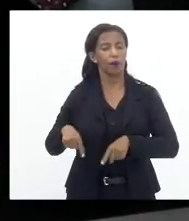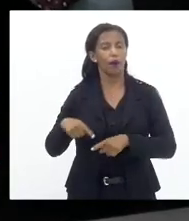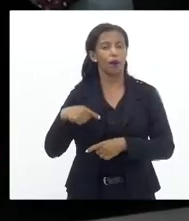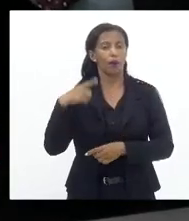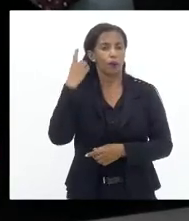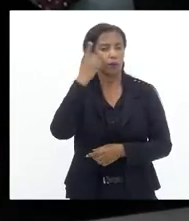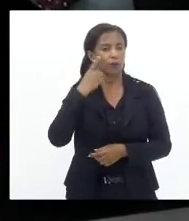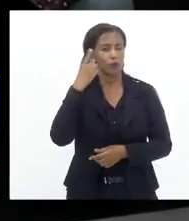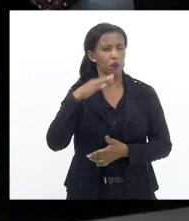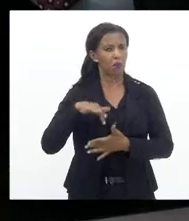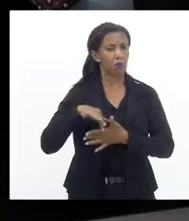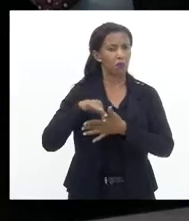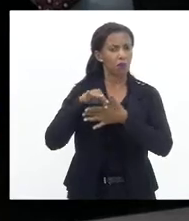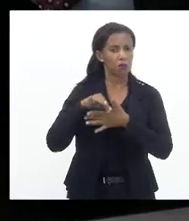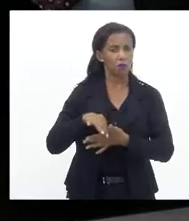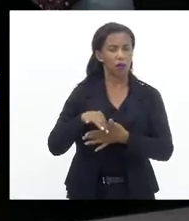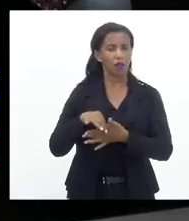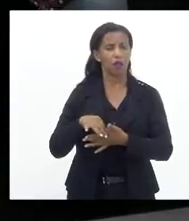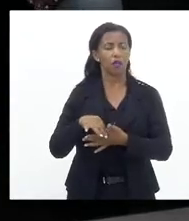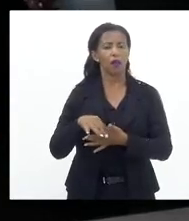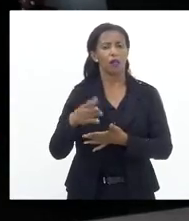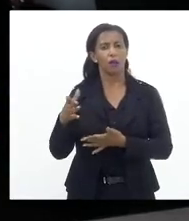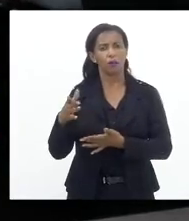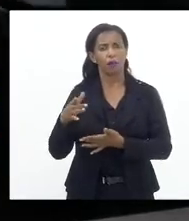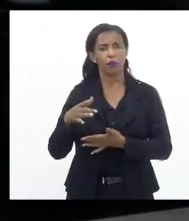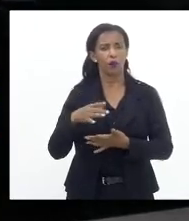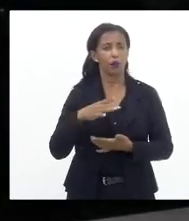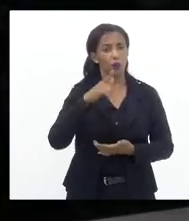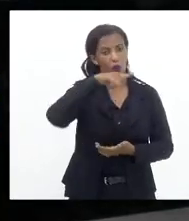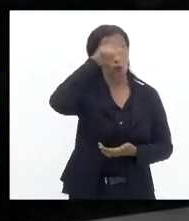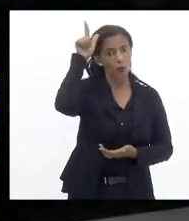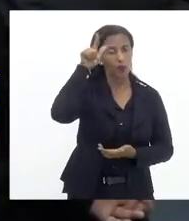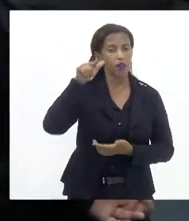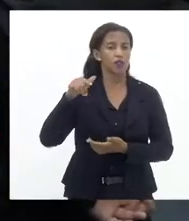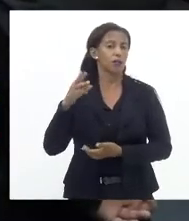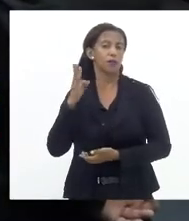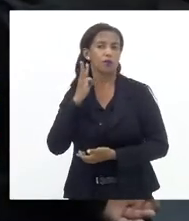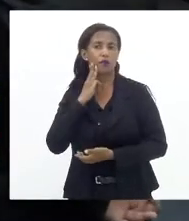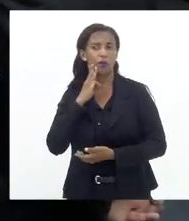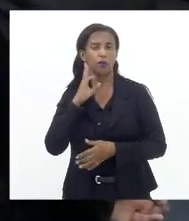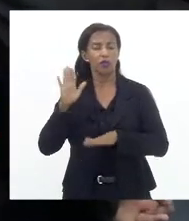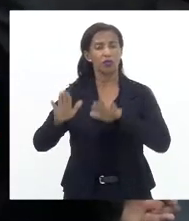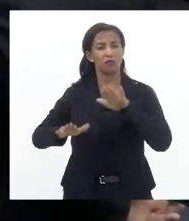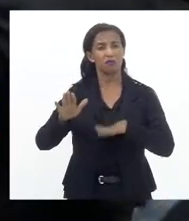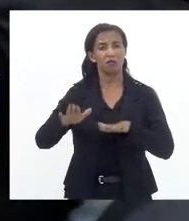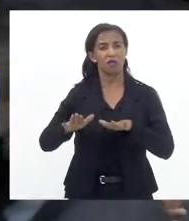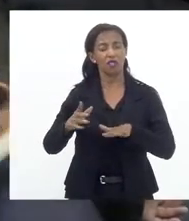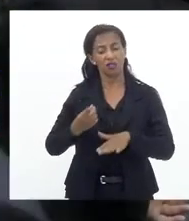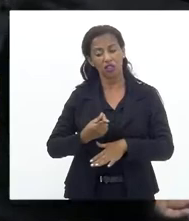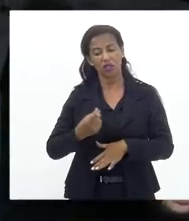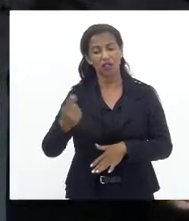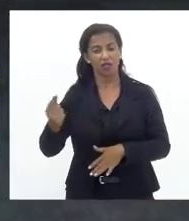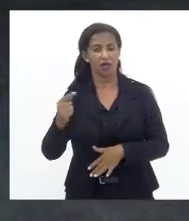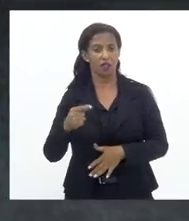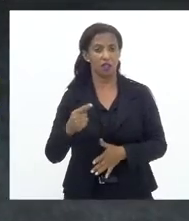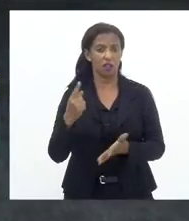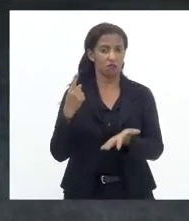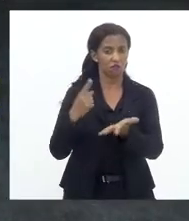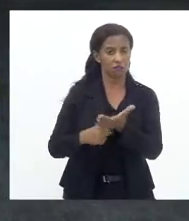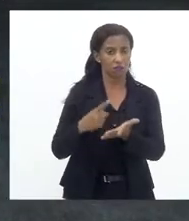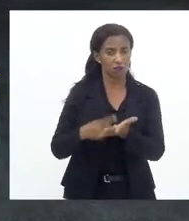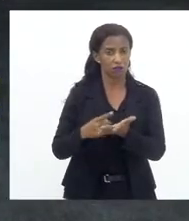parlamentar muito bem representada pelo Deputado Luiz Paulo e deputado waldeck desde que a gente saia daqui com esse compromisso que